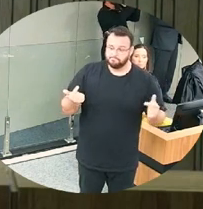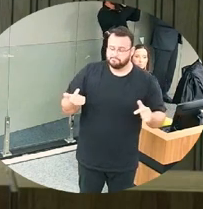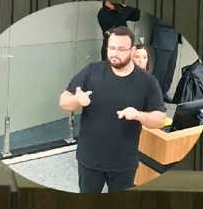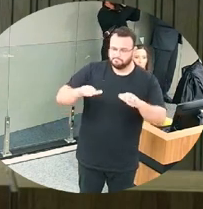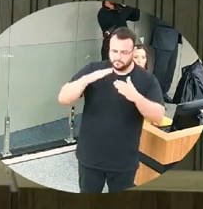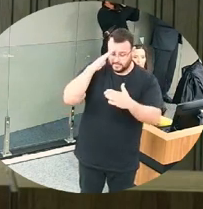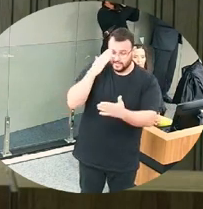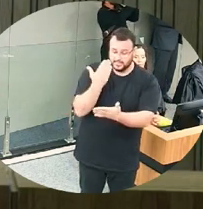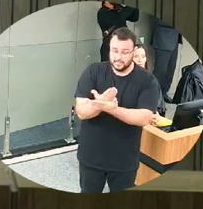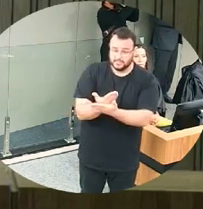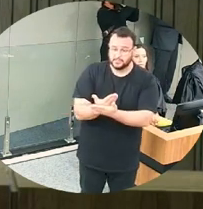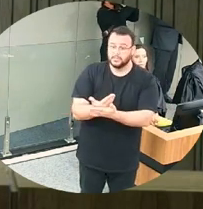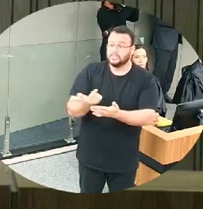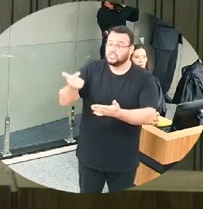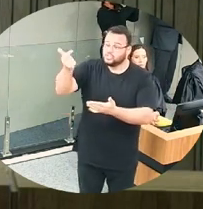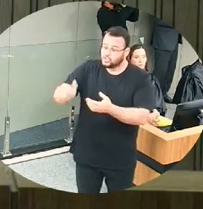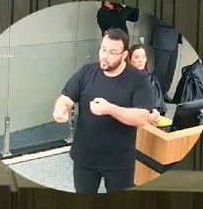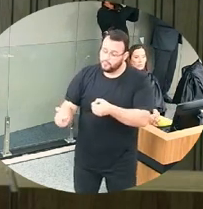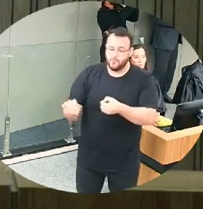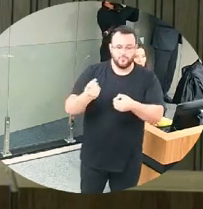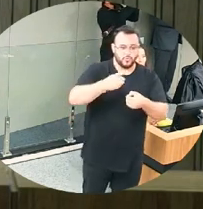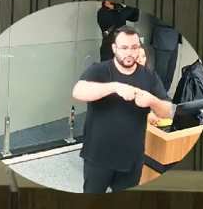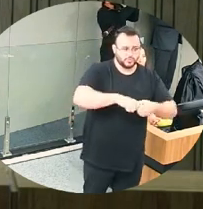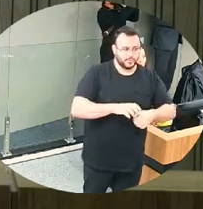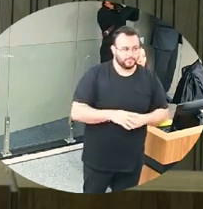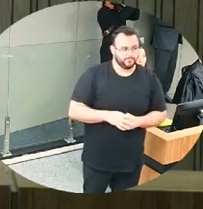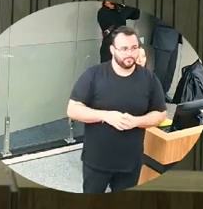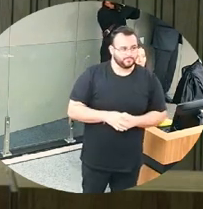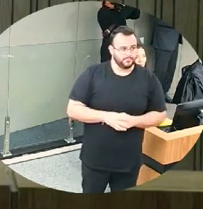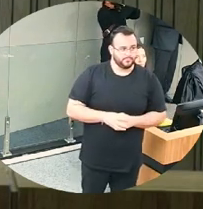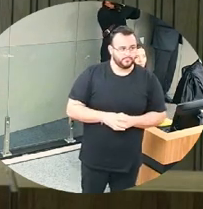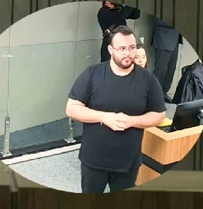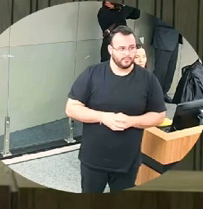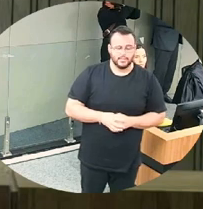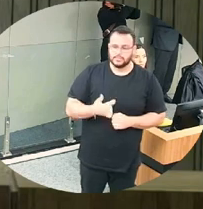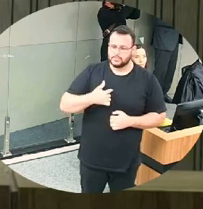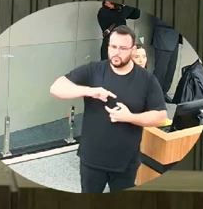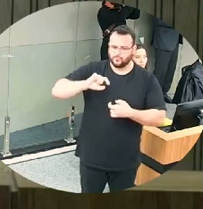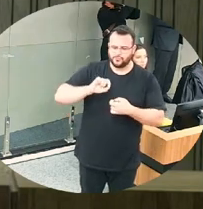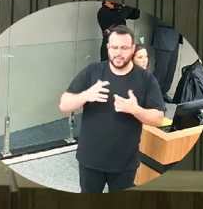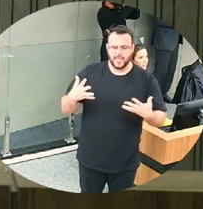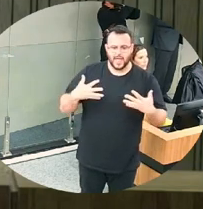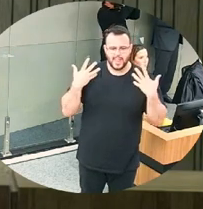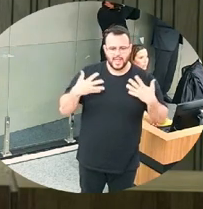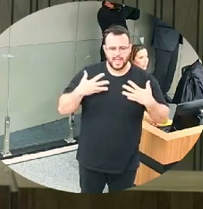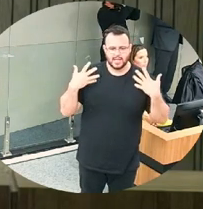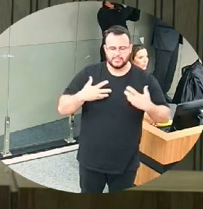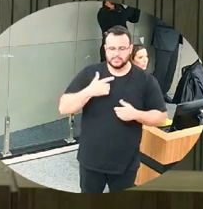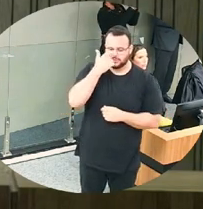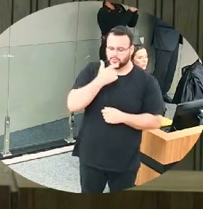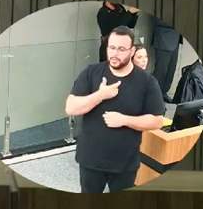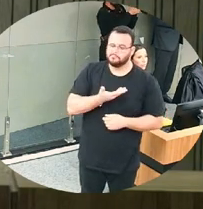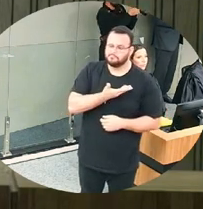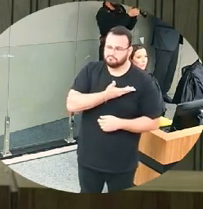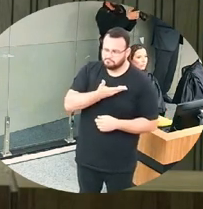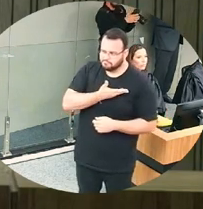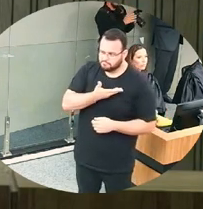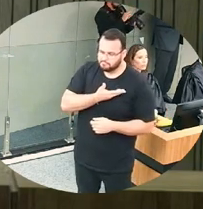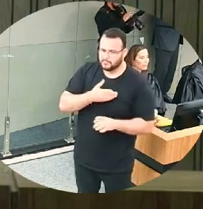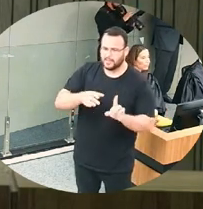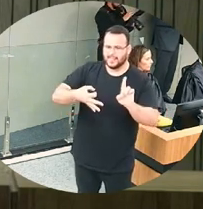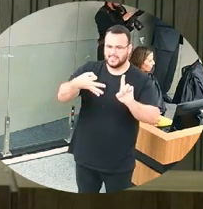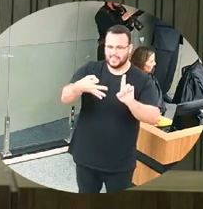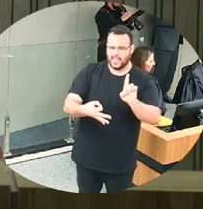agora estou recolocando de volta e o faço com muita alegria na pessoa do meu caríssimo amigo